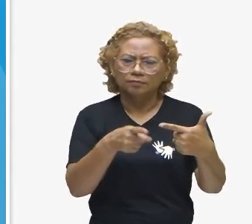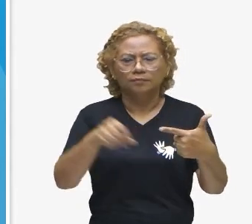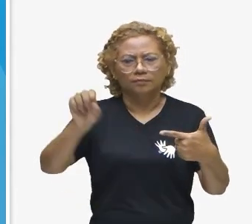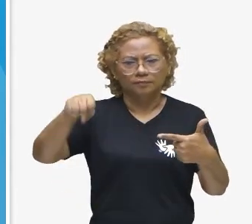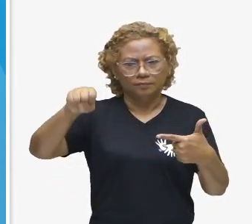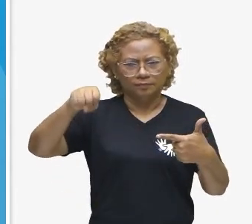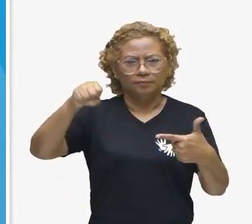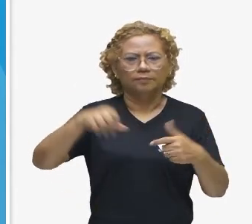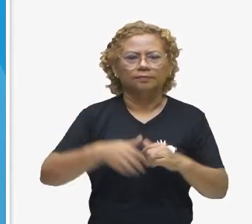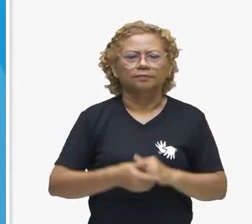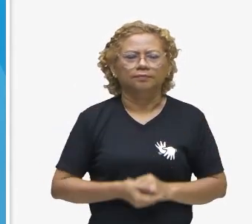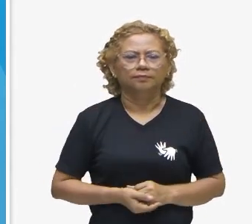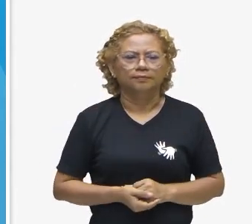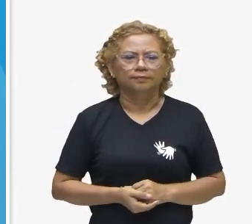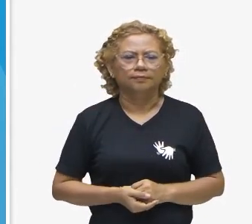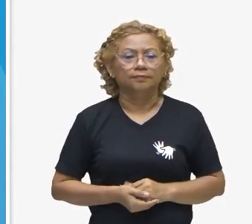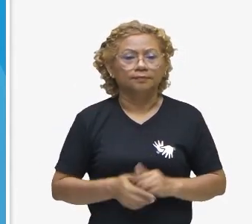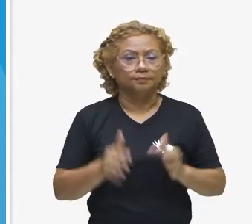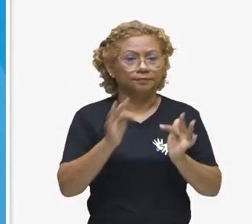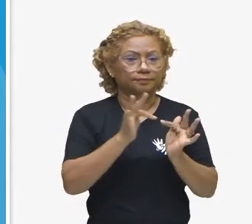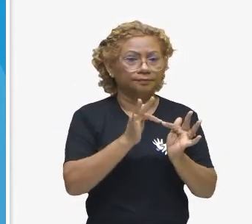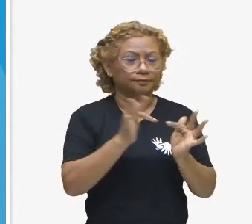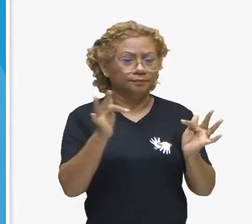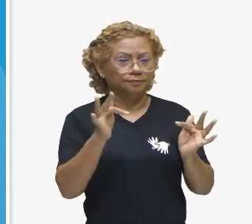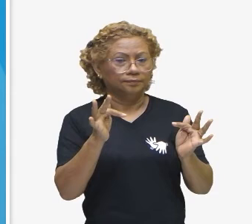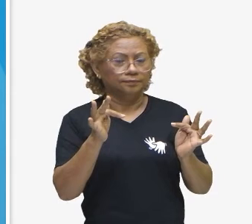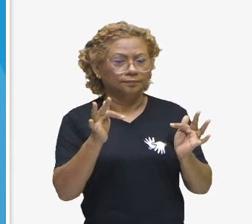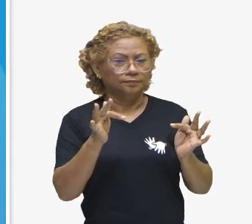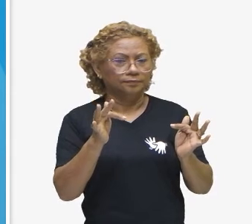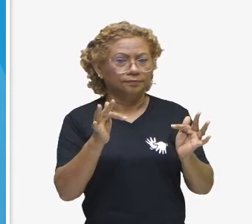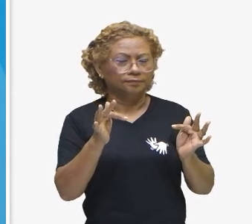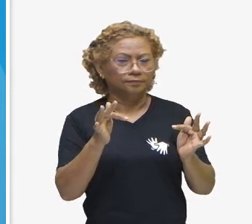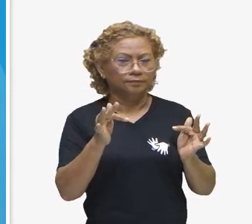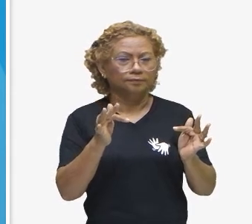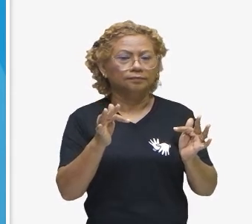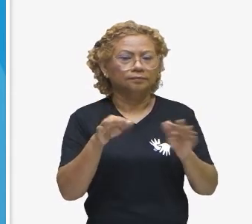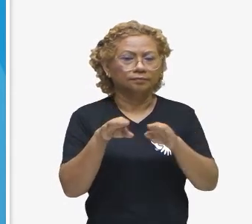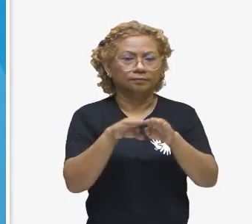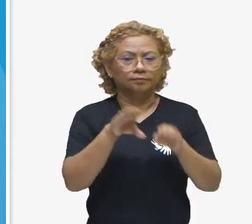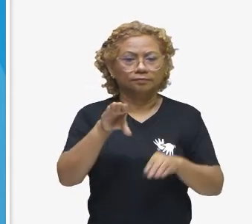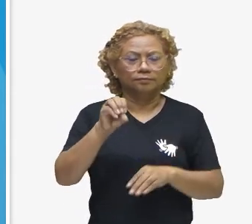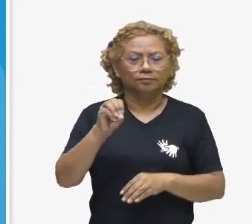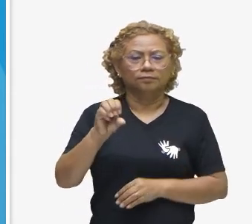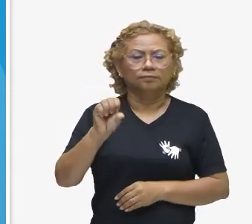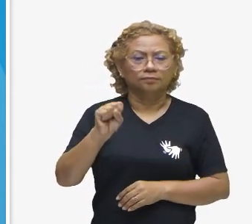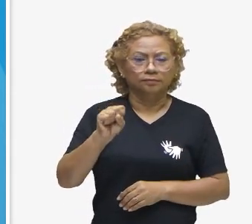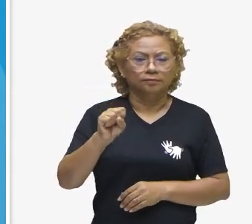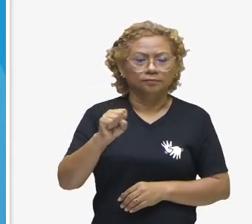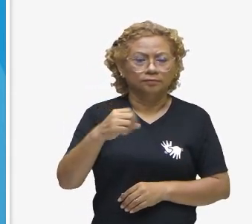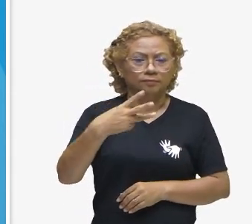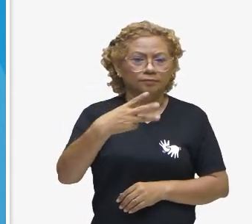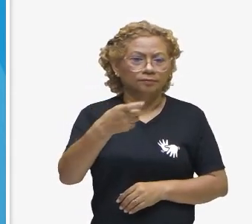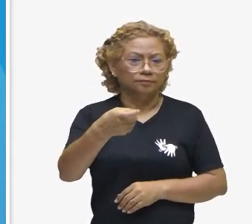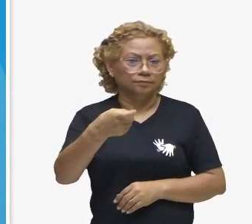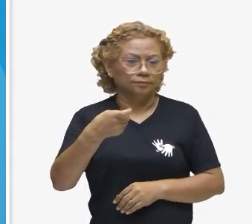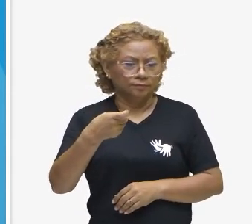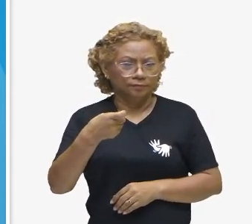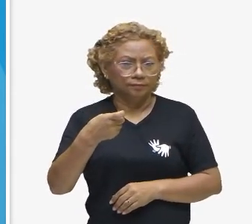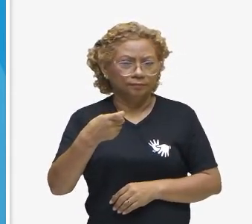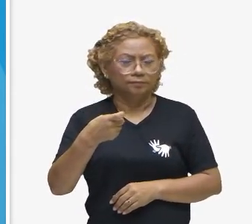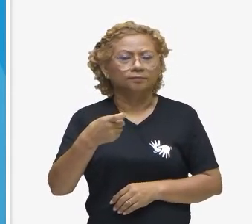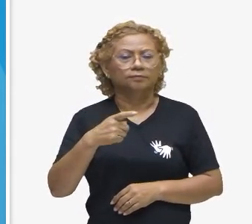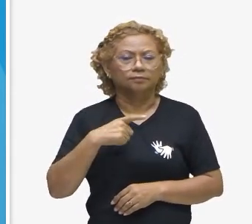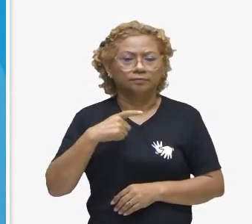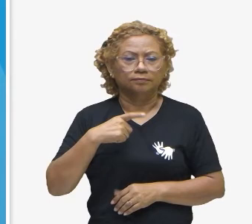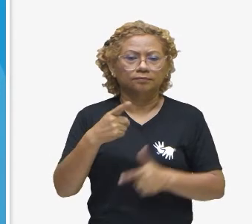na função f de x igual a cosseno de 3x, o período 2π foi dividido em 3 partes. E a